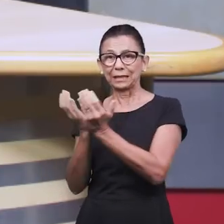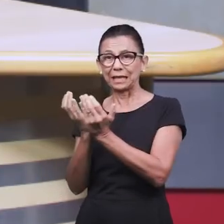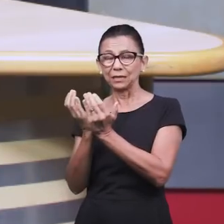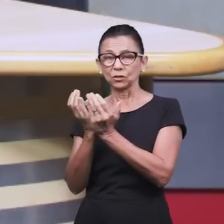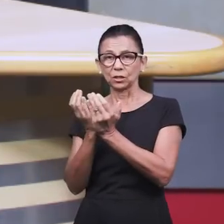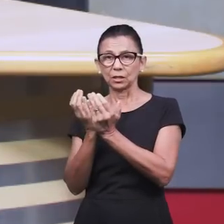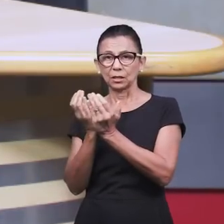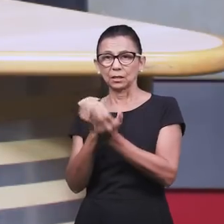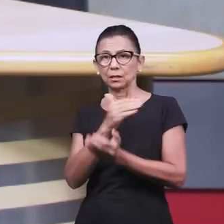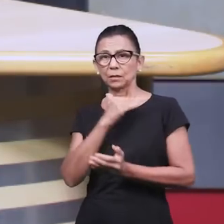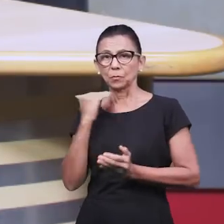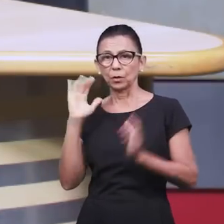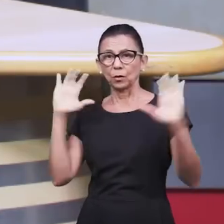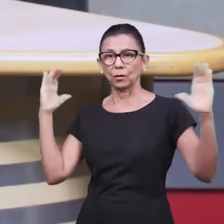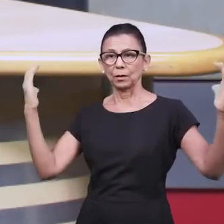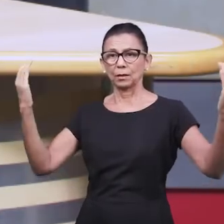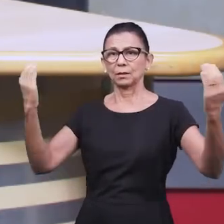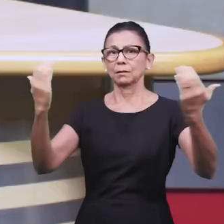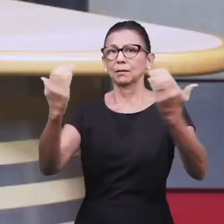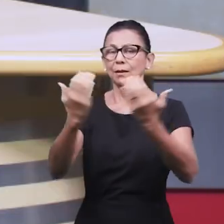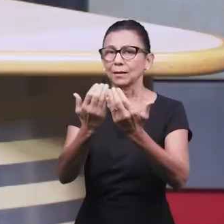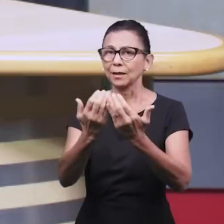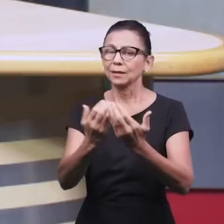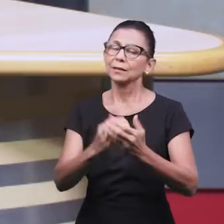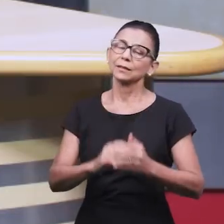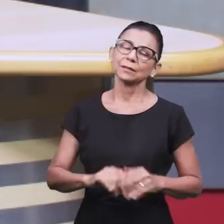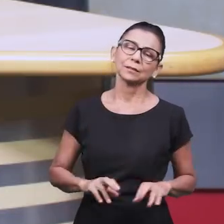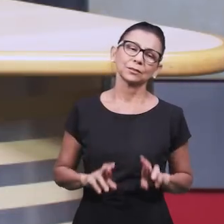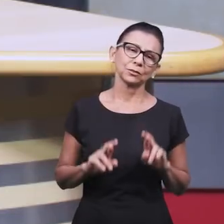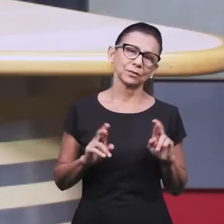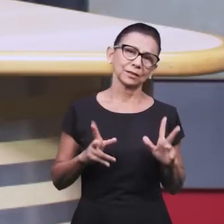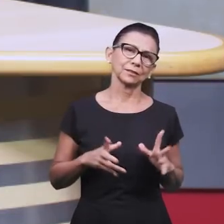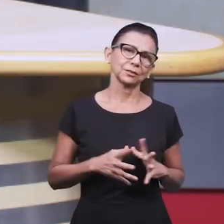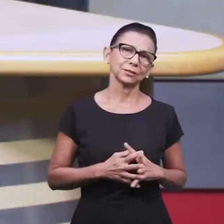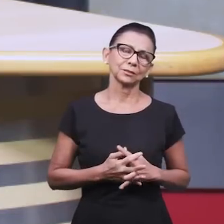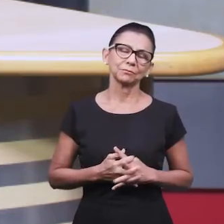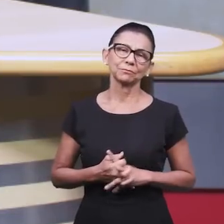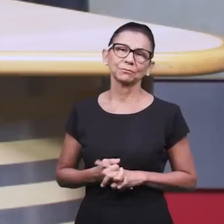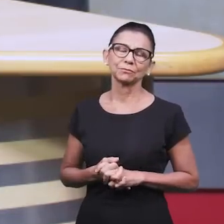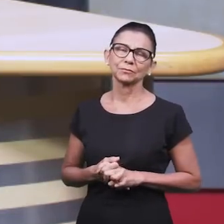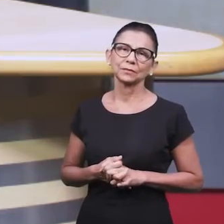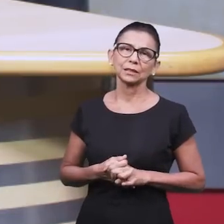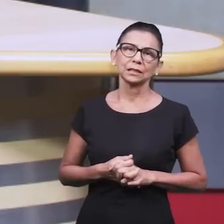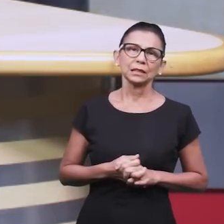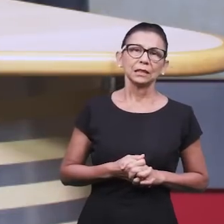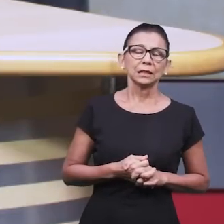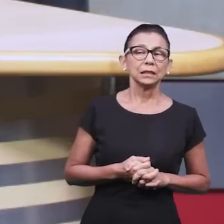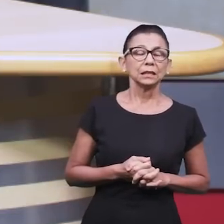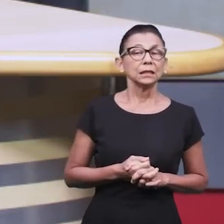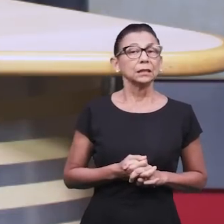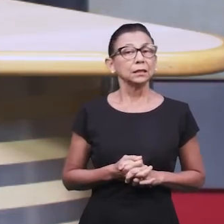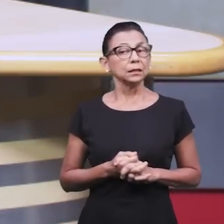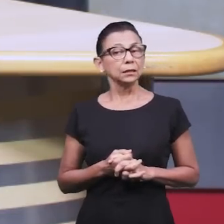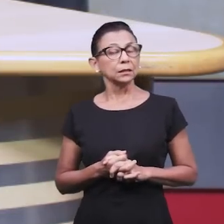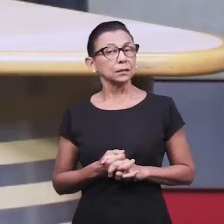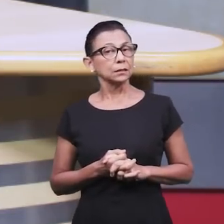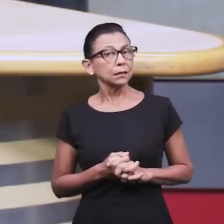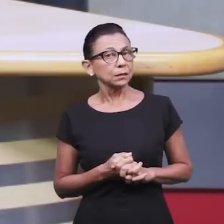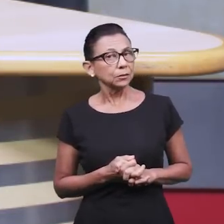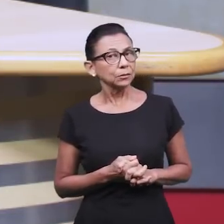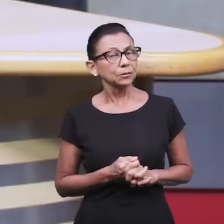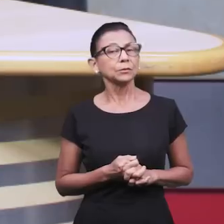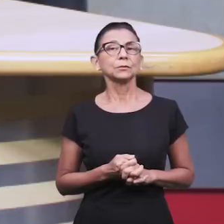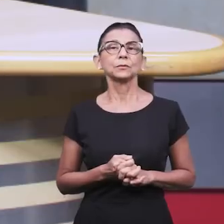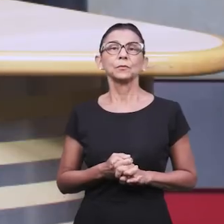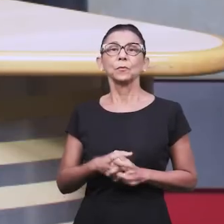Judas escreve a batalhar por essa fé. Entendeu? De forma diligente a batalhar por essa fé que